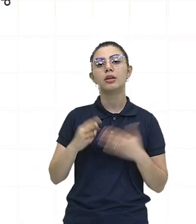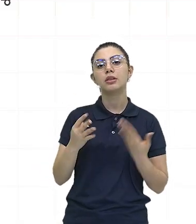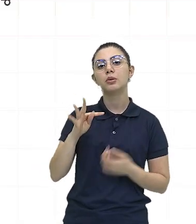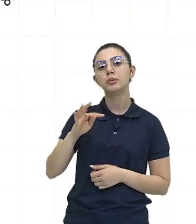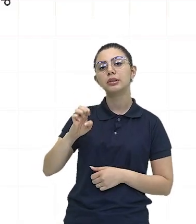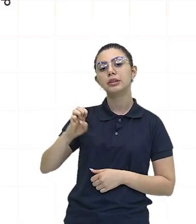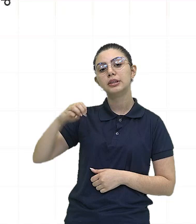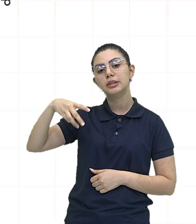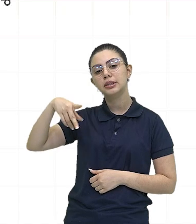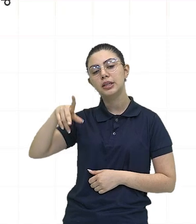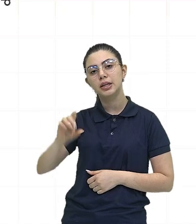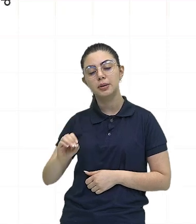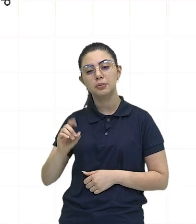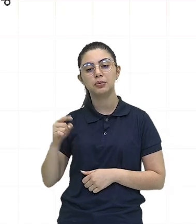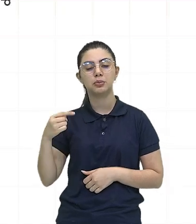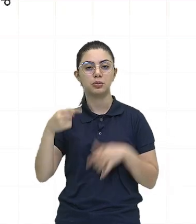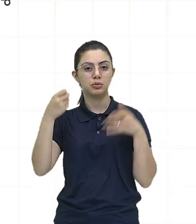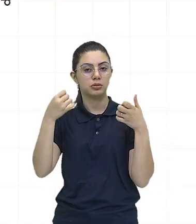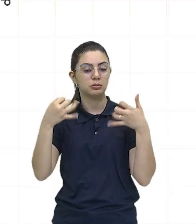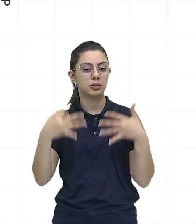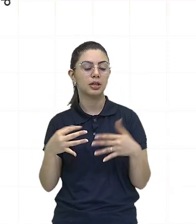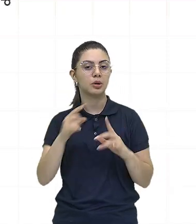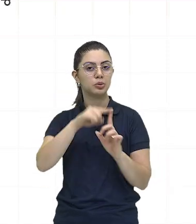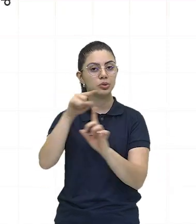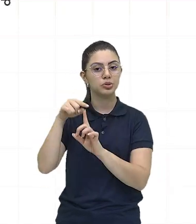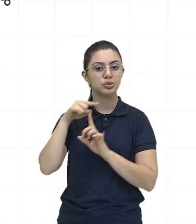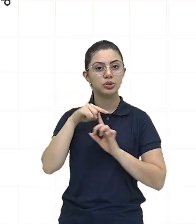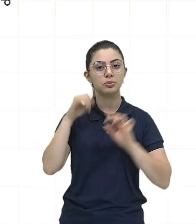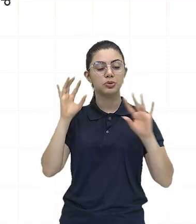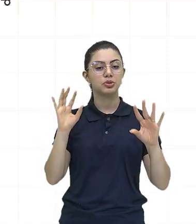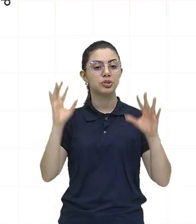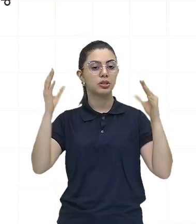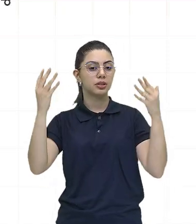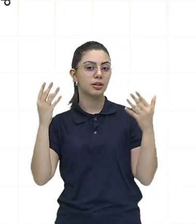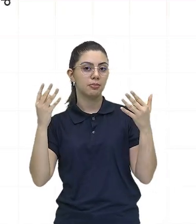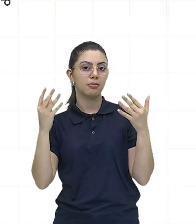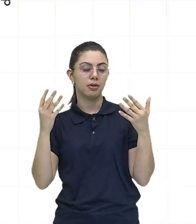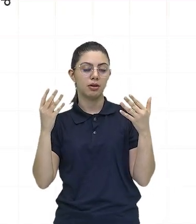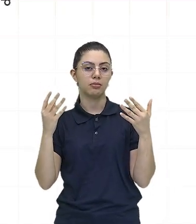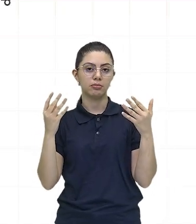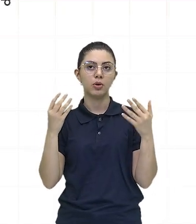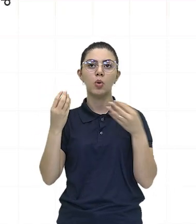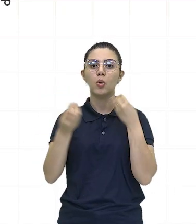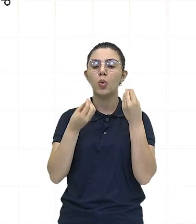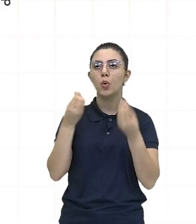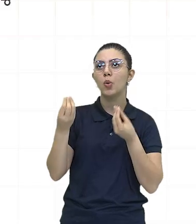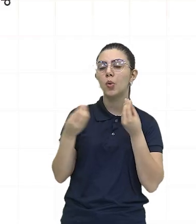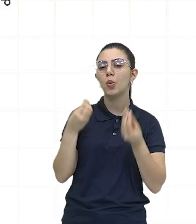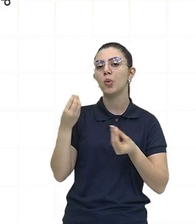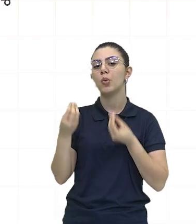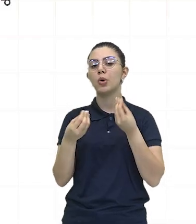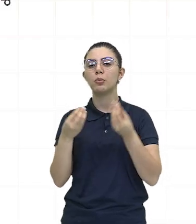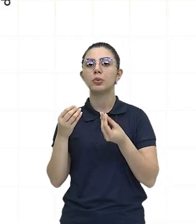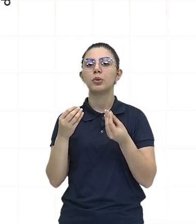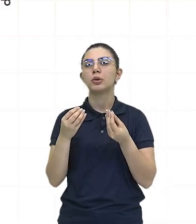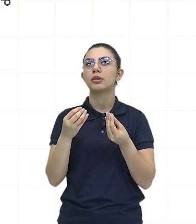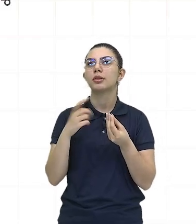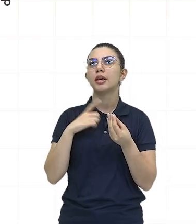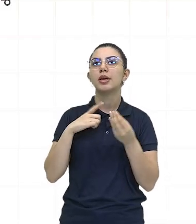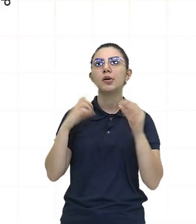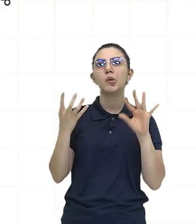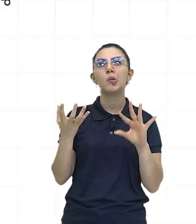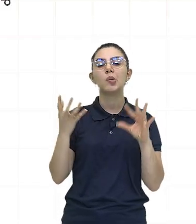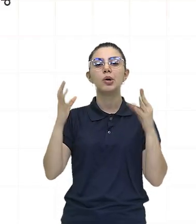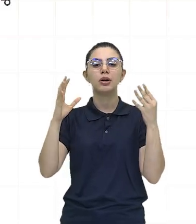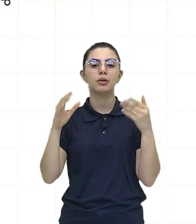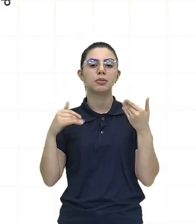gente fala das características dos tipos climáticos, a gente vai estar falando dos elementos do tempo, a gente vai estar falando sobre o clima, então a